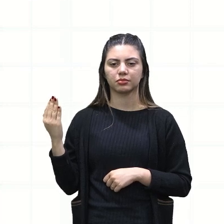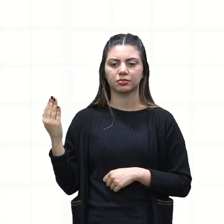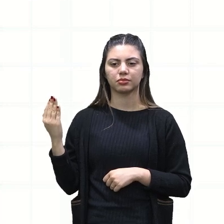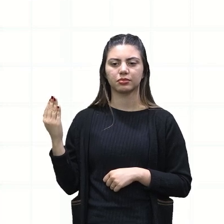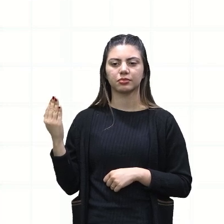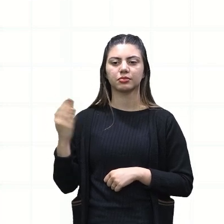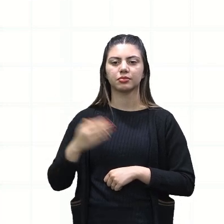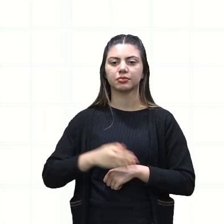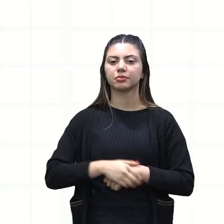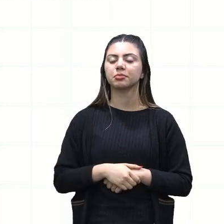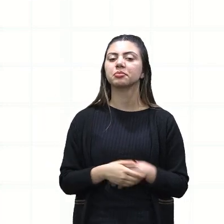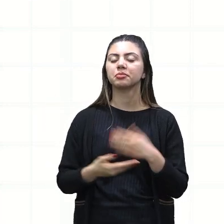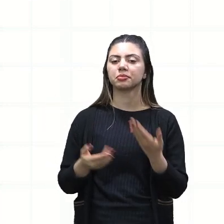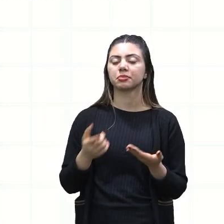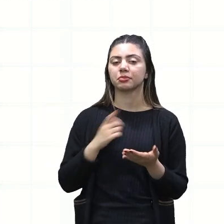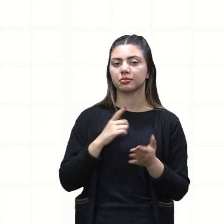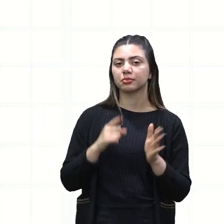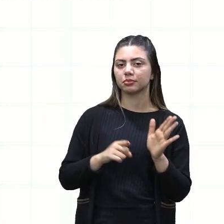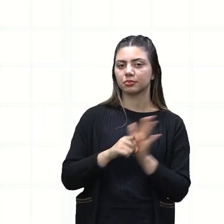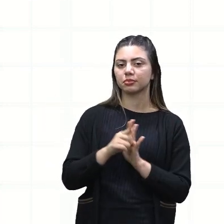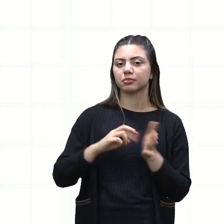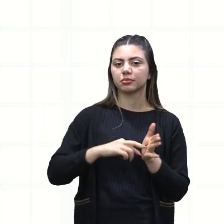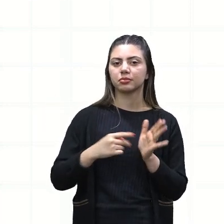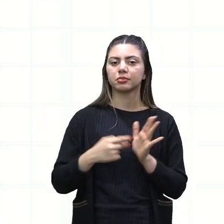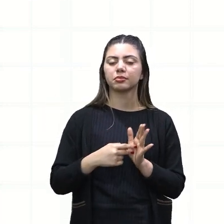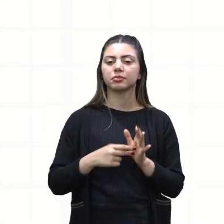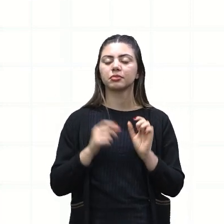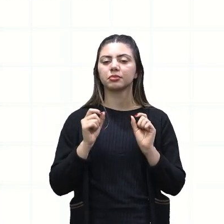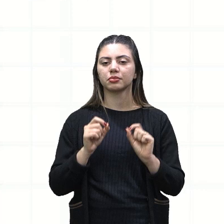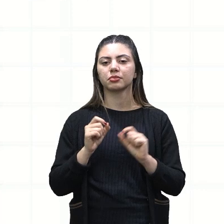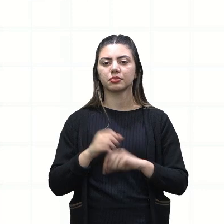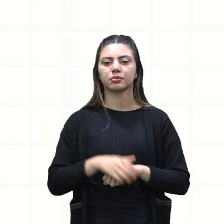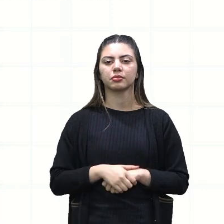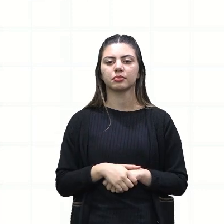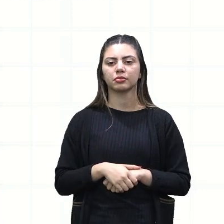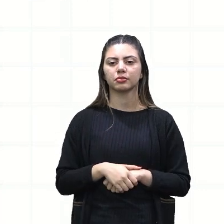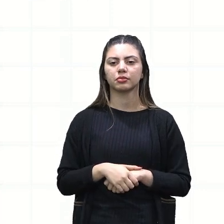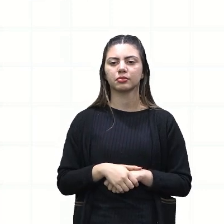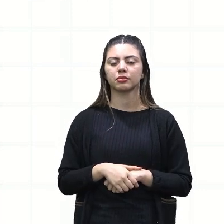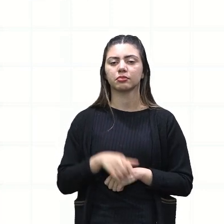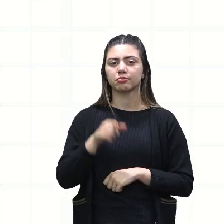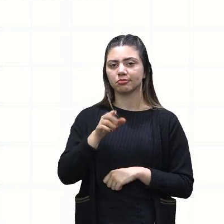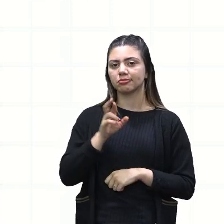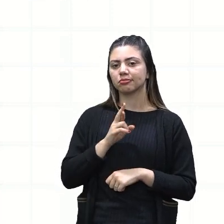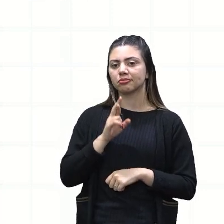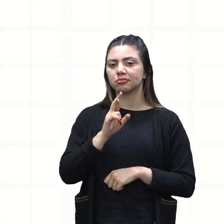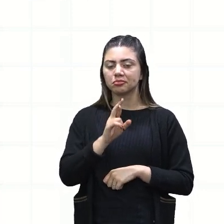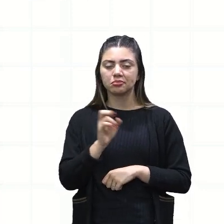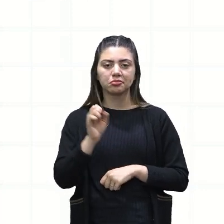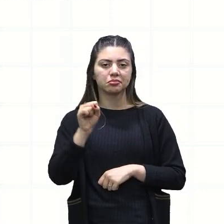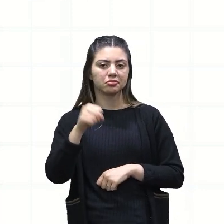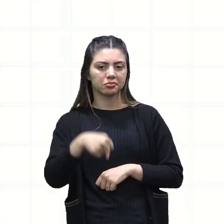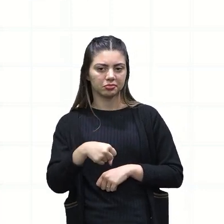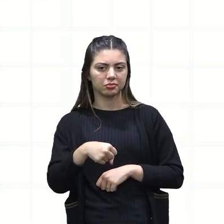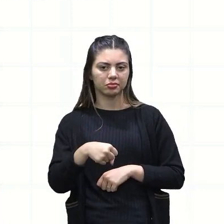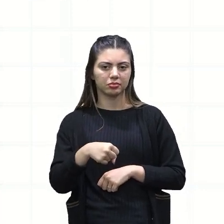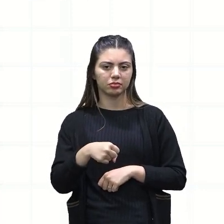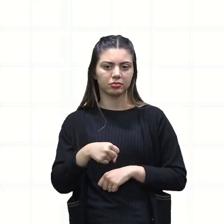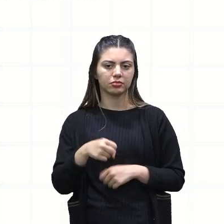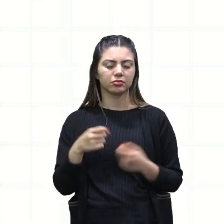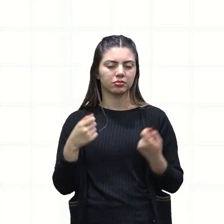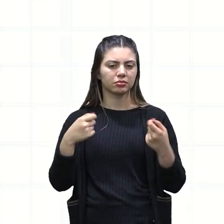artificial? Então a pergunta diz o seguinte aqui, ó. Você diria sim, I do, para um